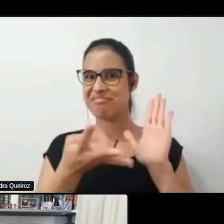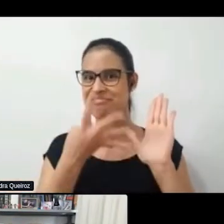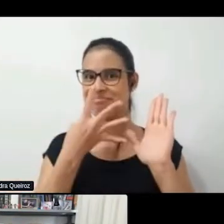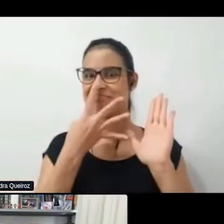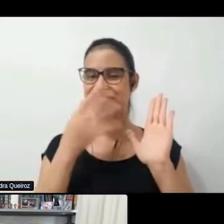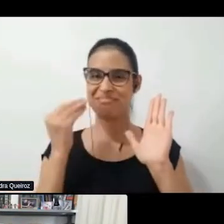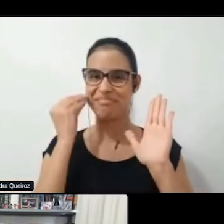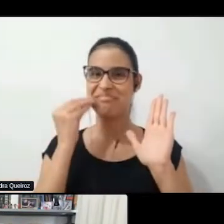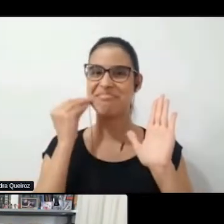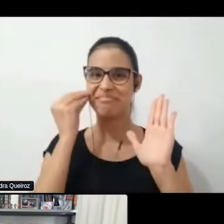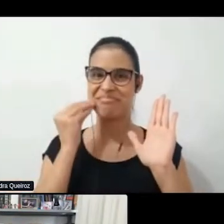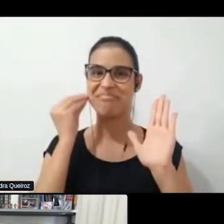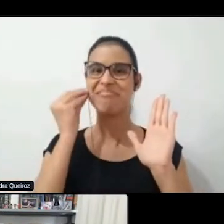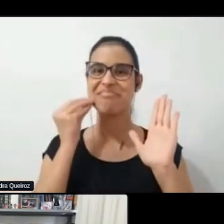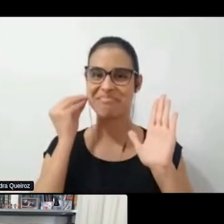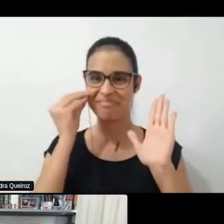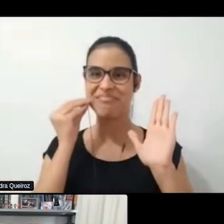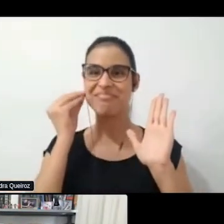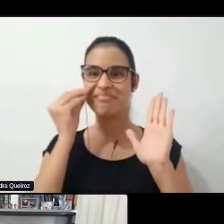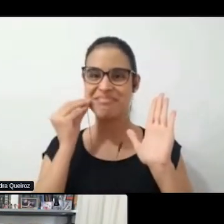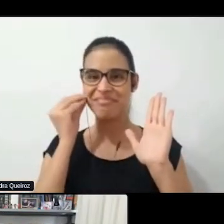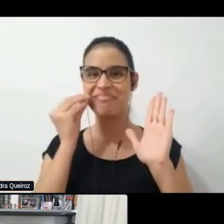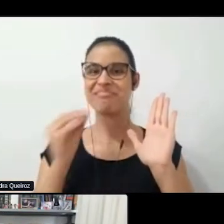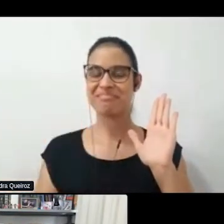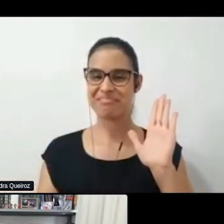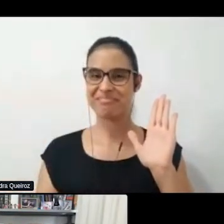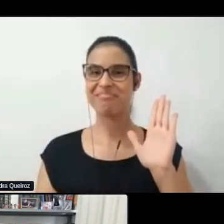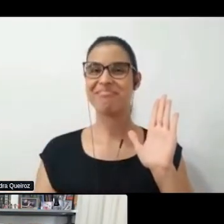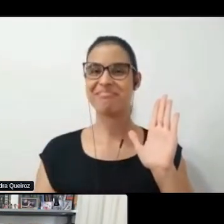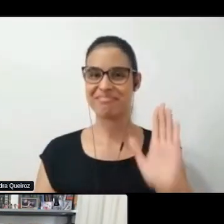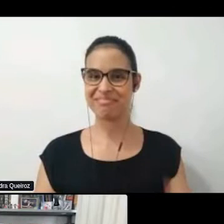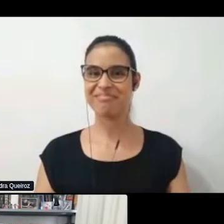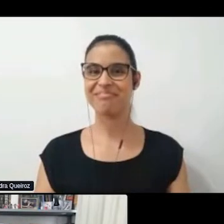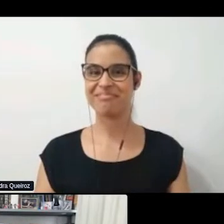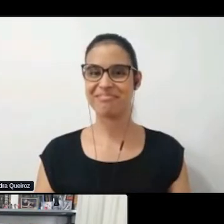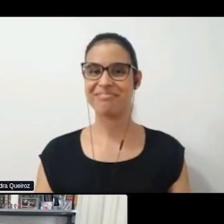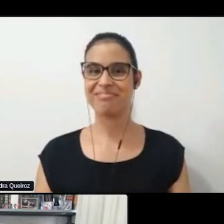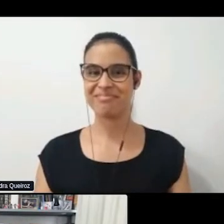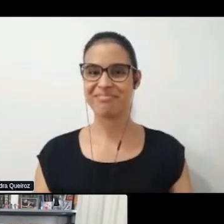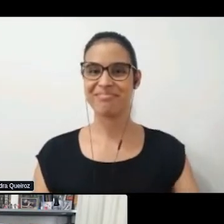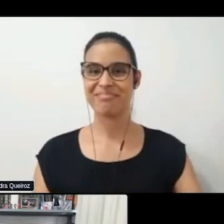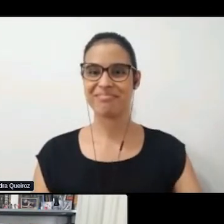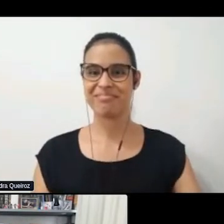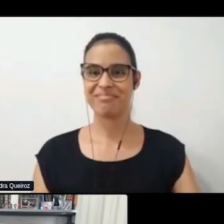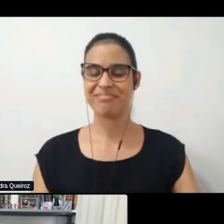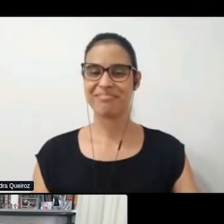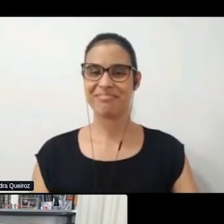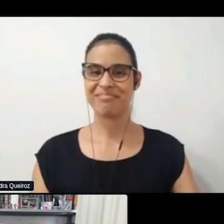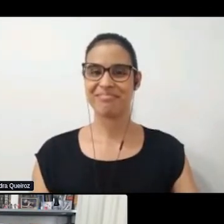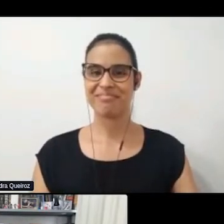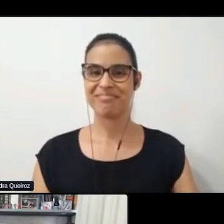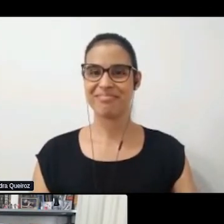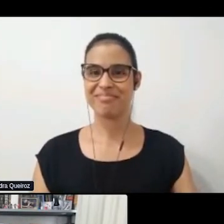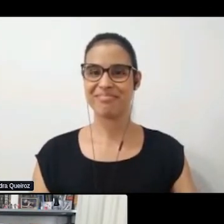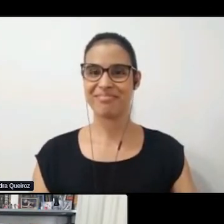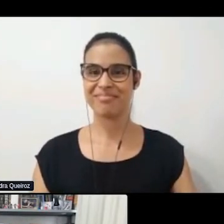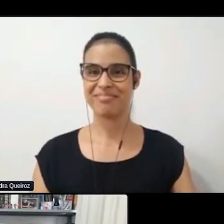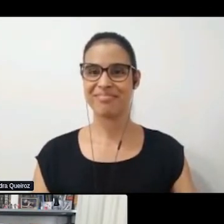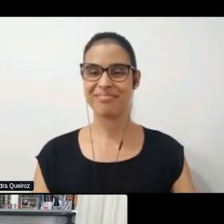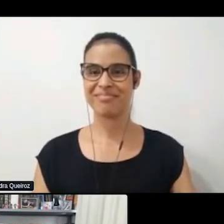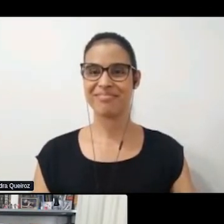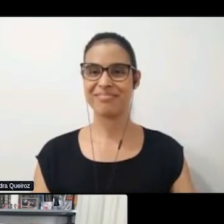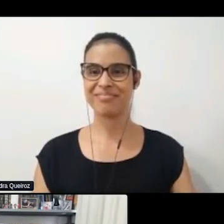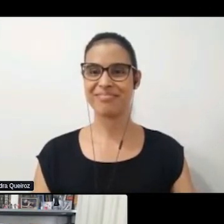experiências que, com certeza, tornam vocês os profissionais